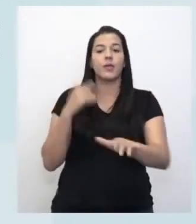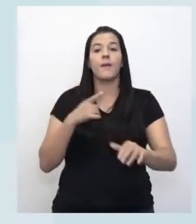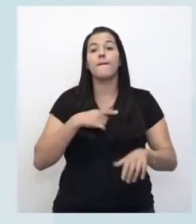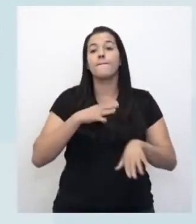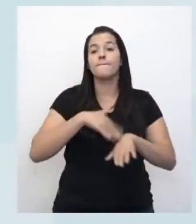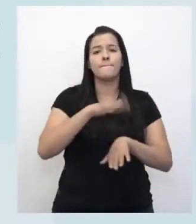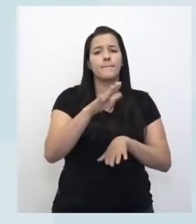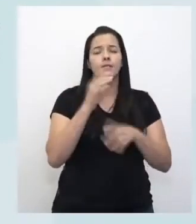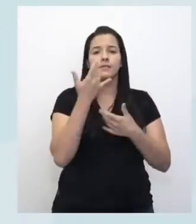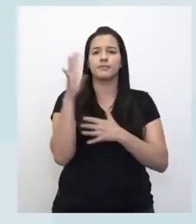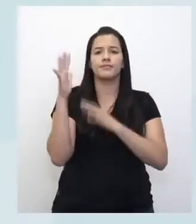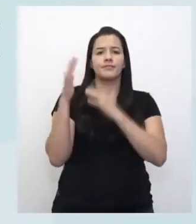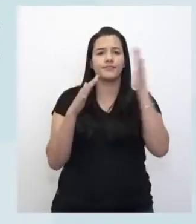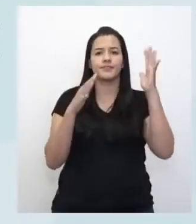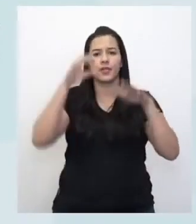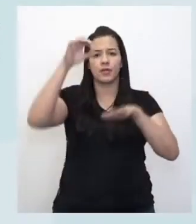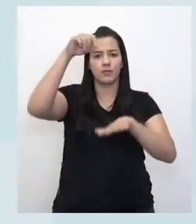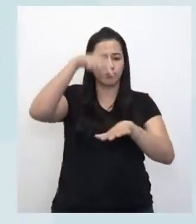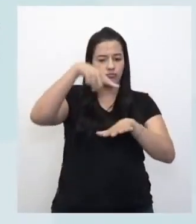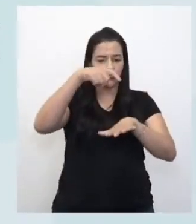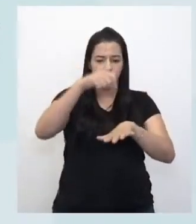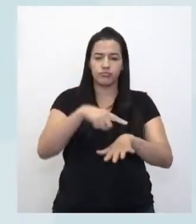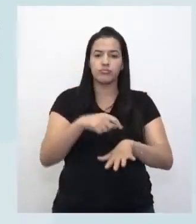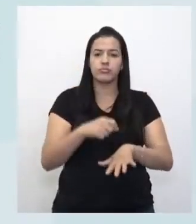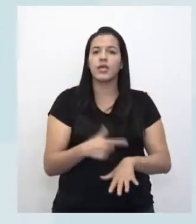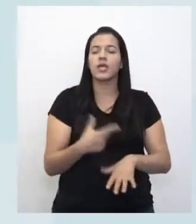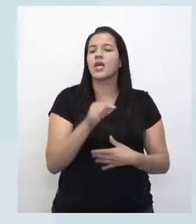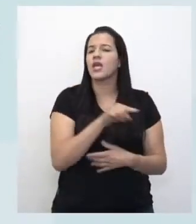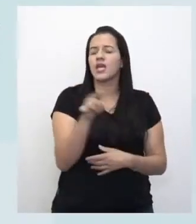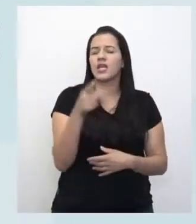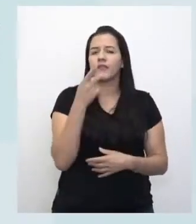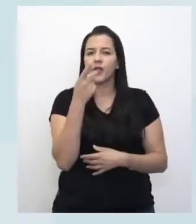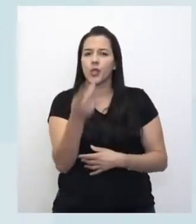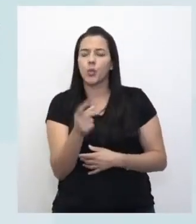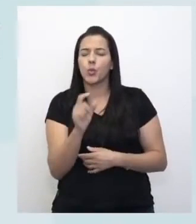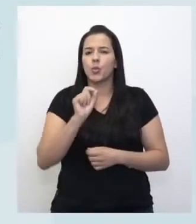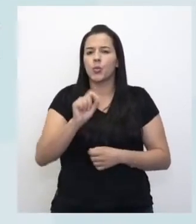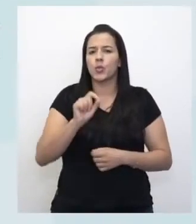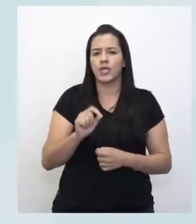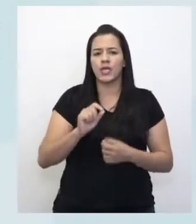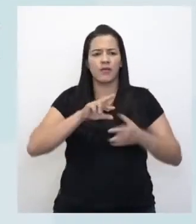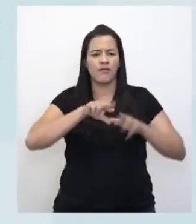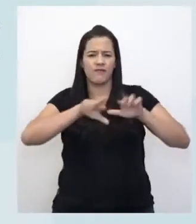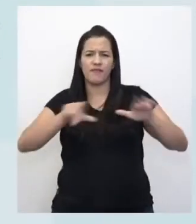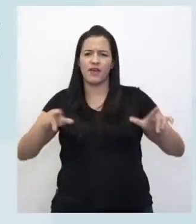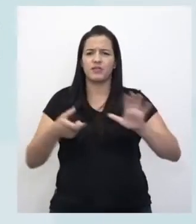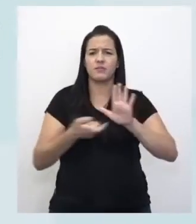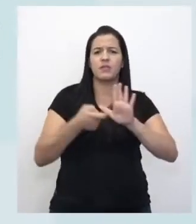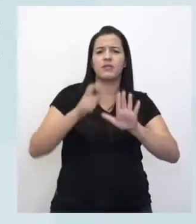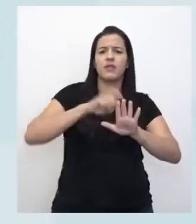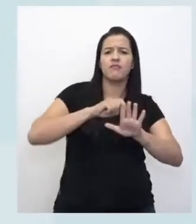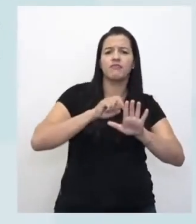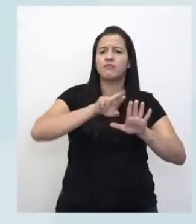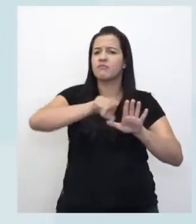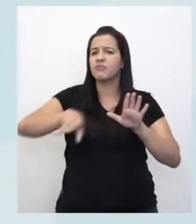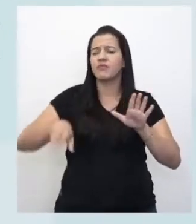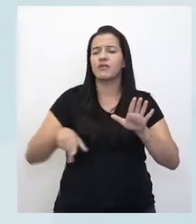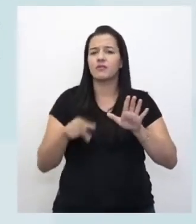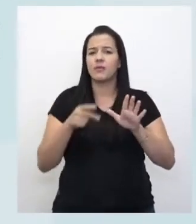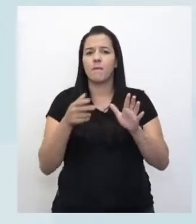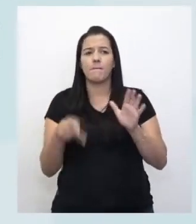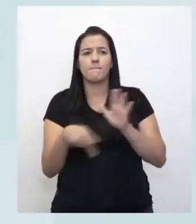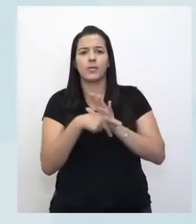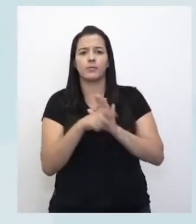que o orvalho dela. Qual é o efeito de sentido o narrador cria ao utilizar tantas metáforas comparando Iracema aos elementos naturais? Eu